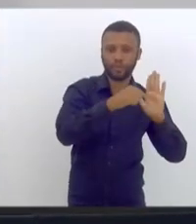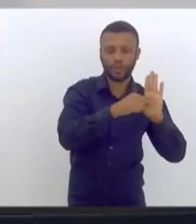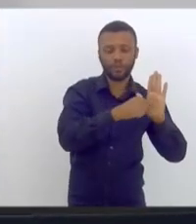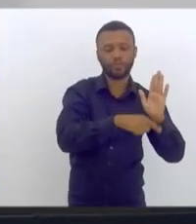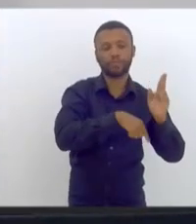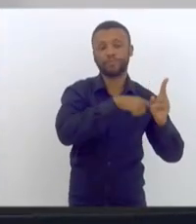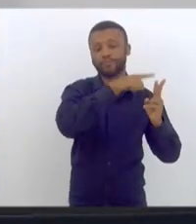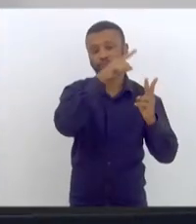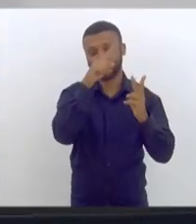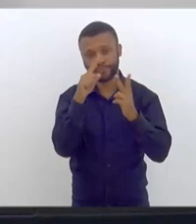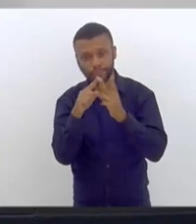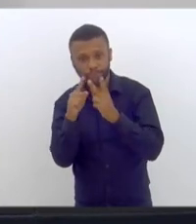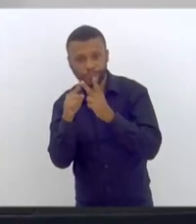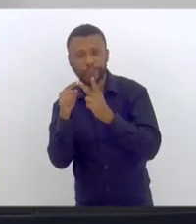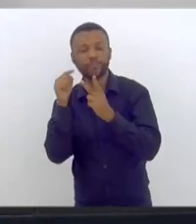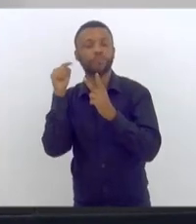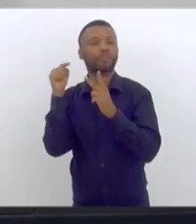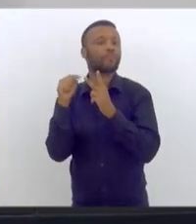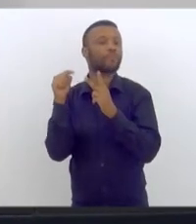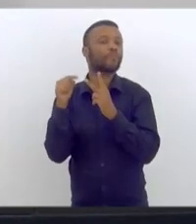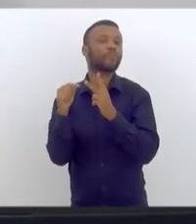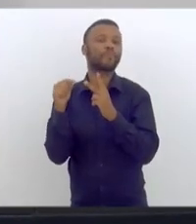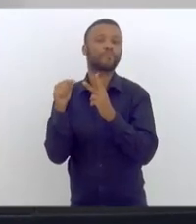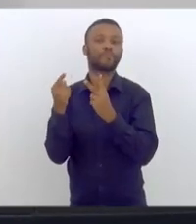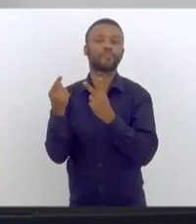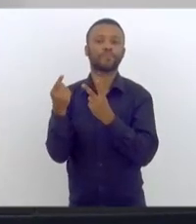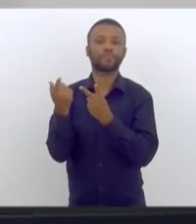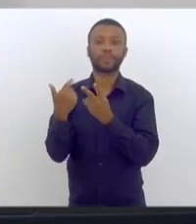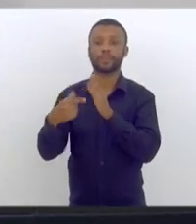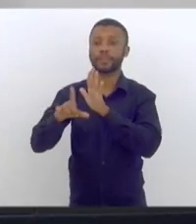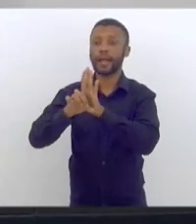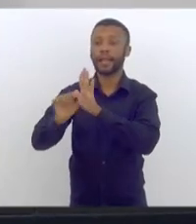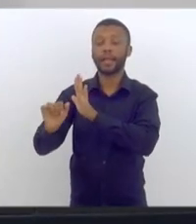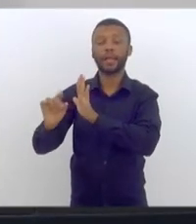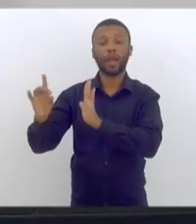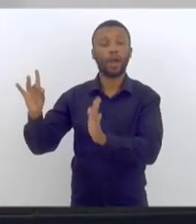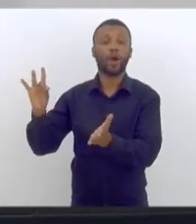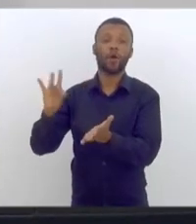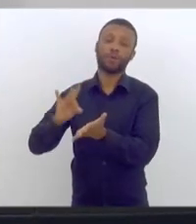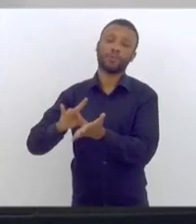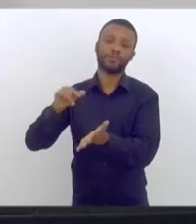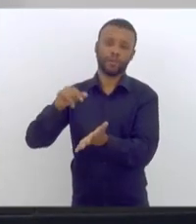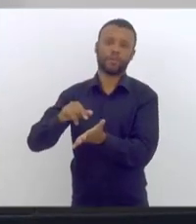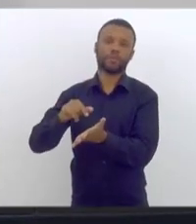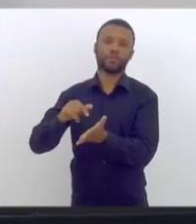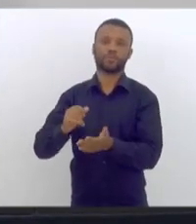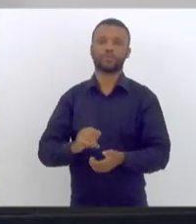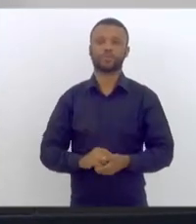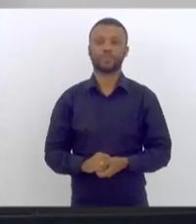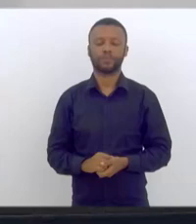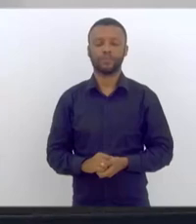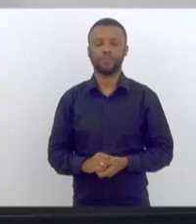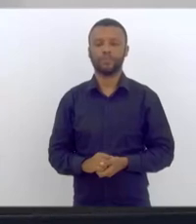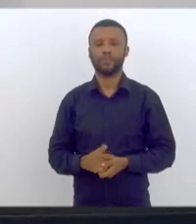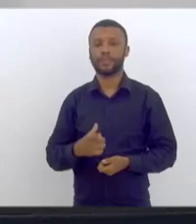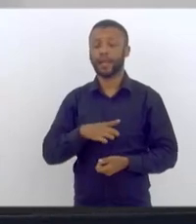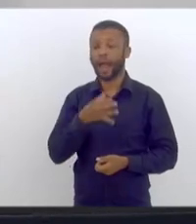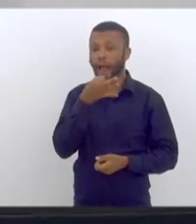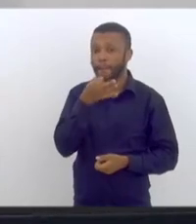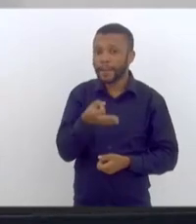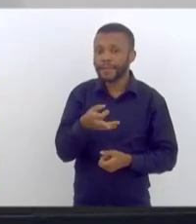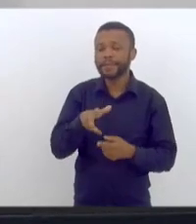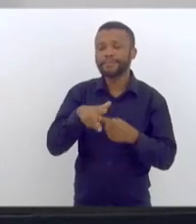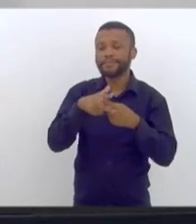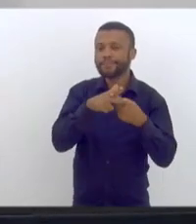e na lei original tem que ter a emenda tem que se